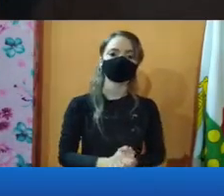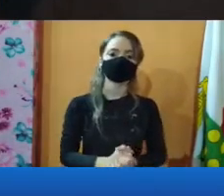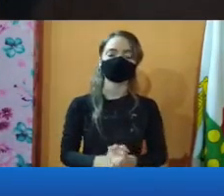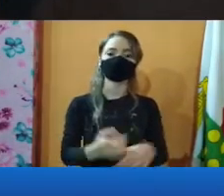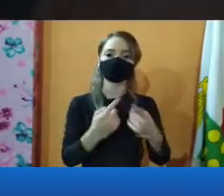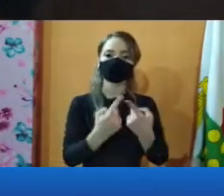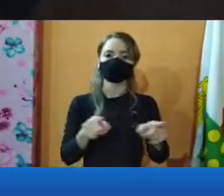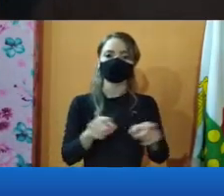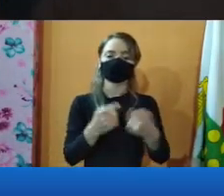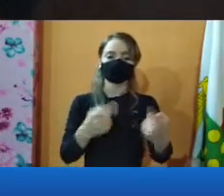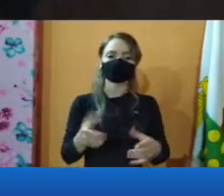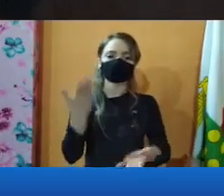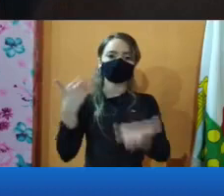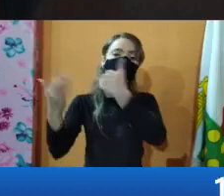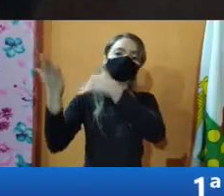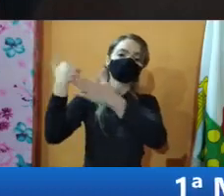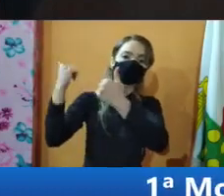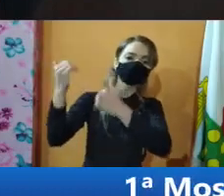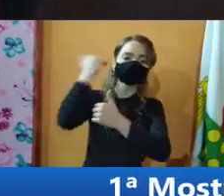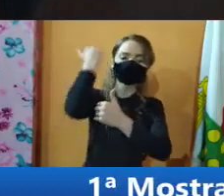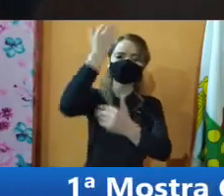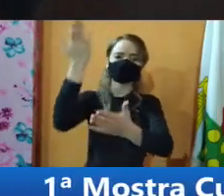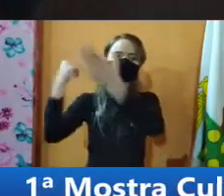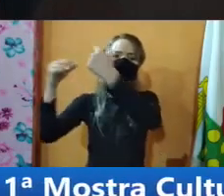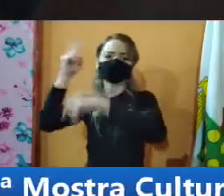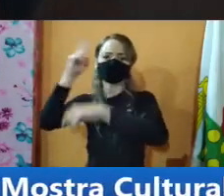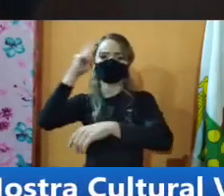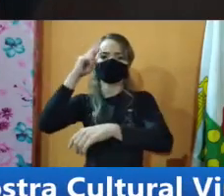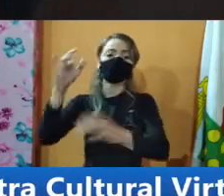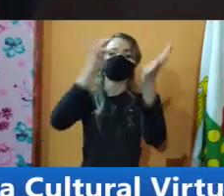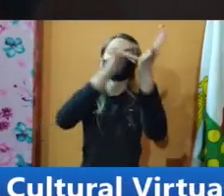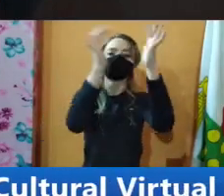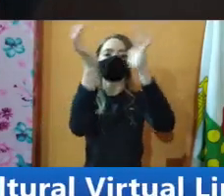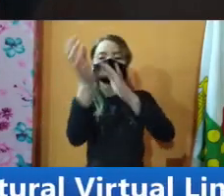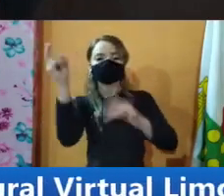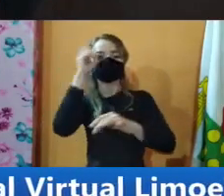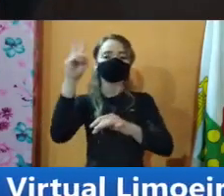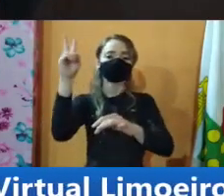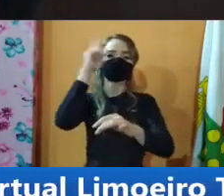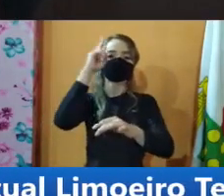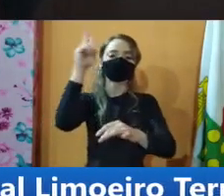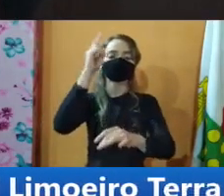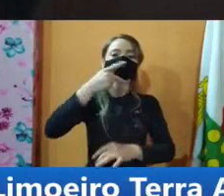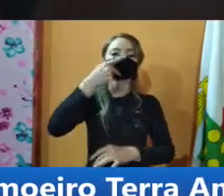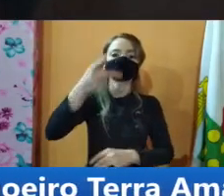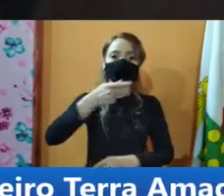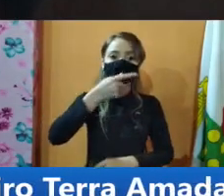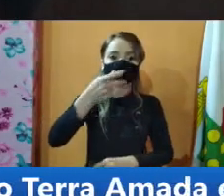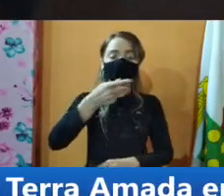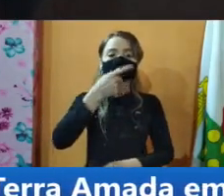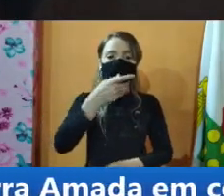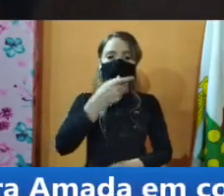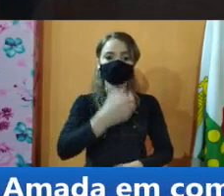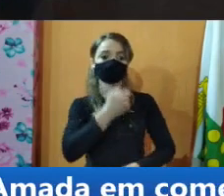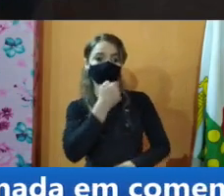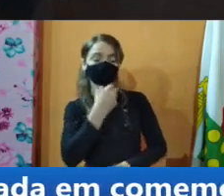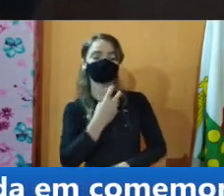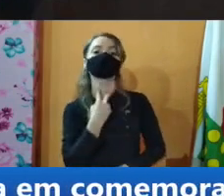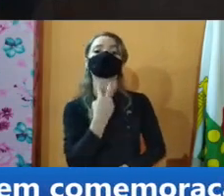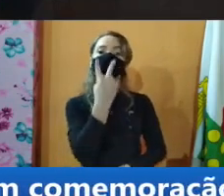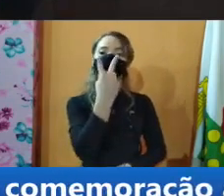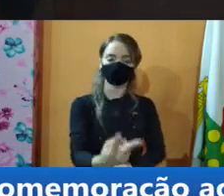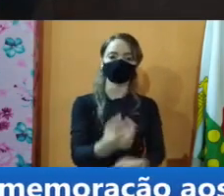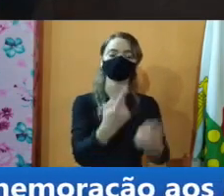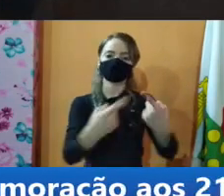foi gravada na voz dela ainda adolescente. Essa semana, lá no Cristo, quando ela cantou, a gente falava de uma atualização da voz dela, né,